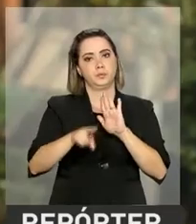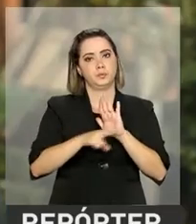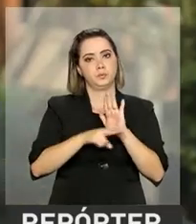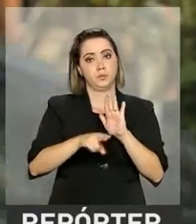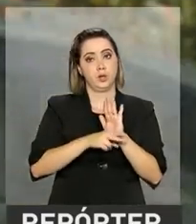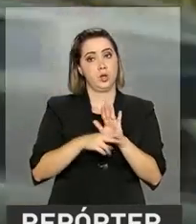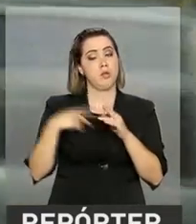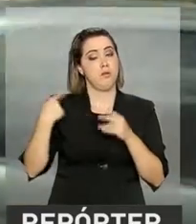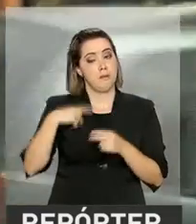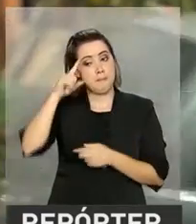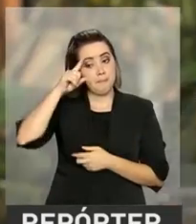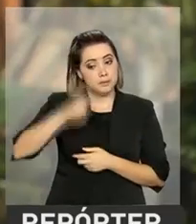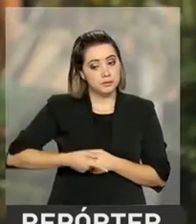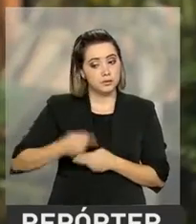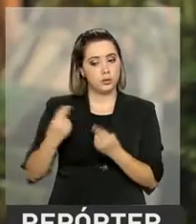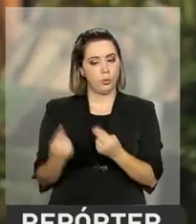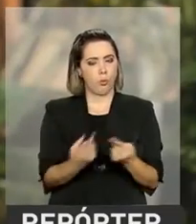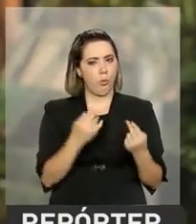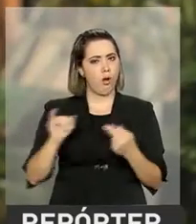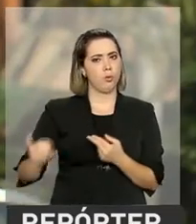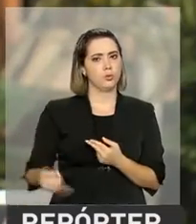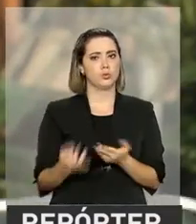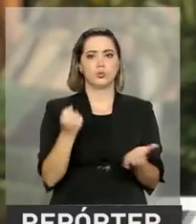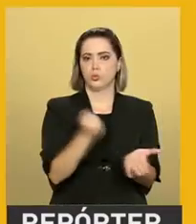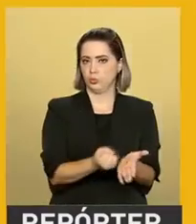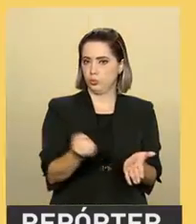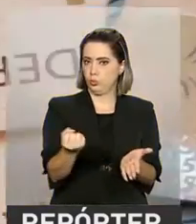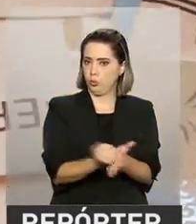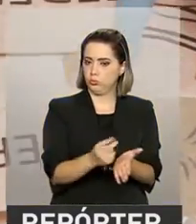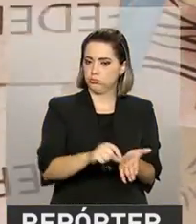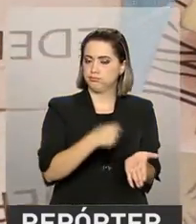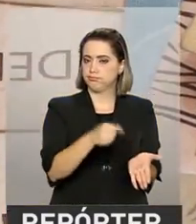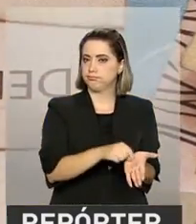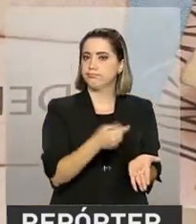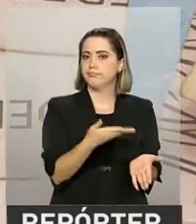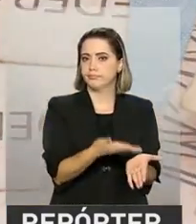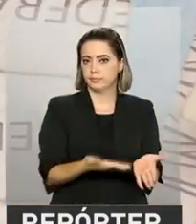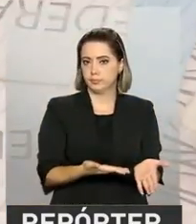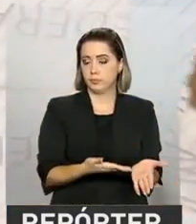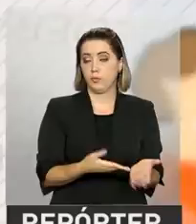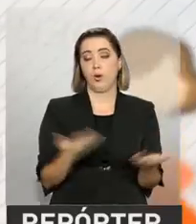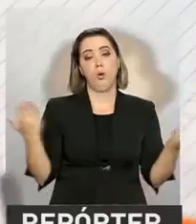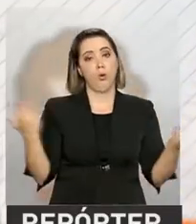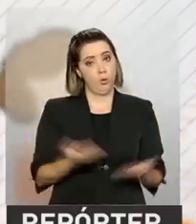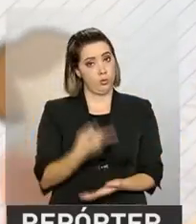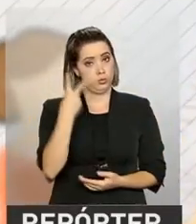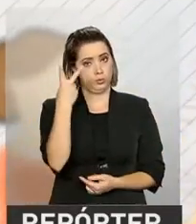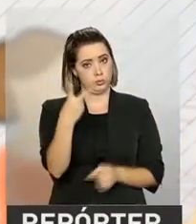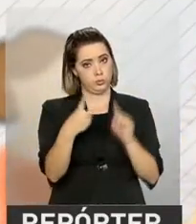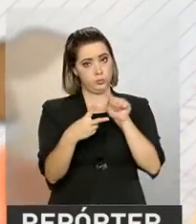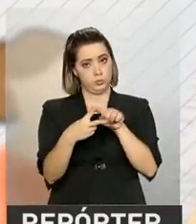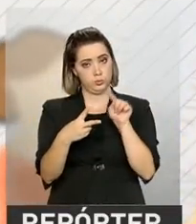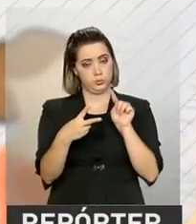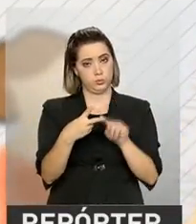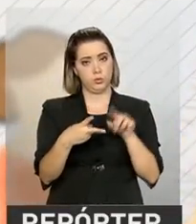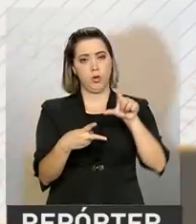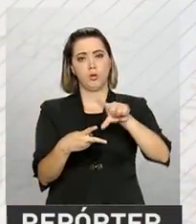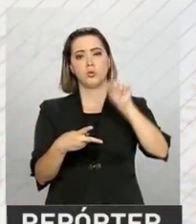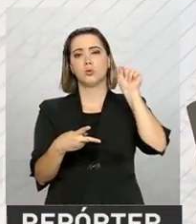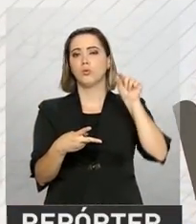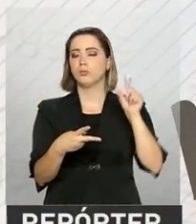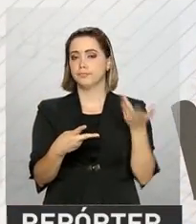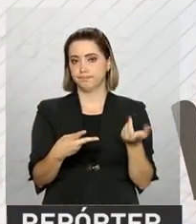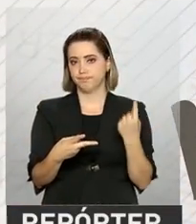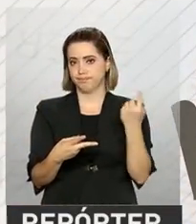contratada mesmo que as prestações não estejam em dia na regra atual os bancos têm duas opções na hora de cobrar as parcelas em atraso